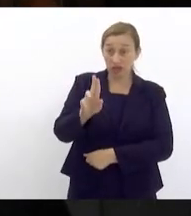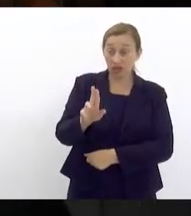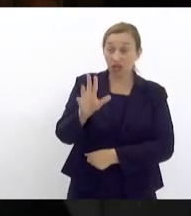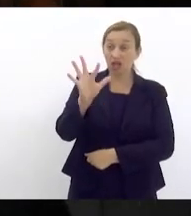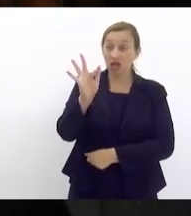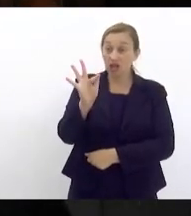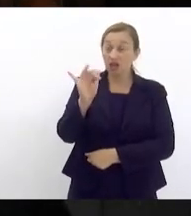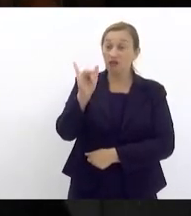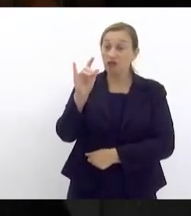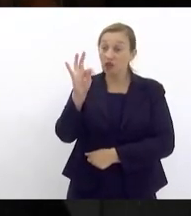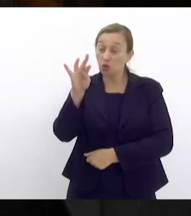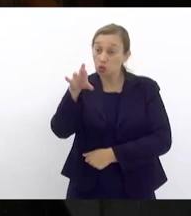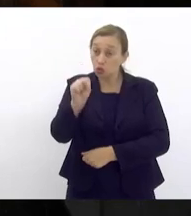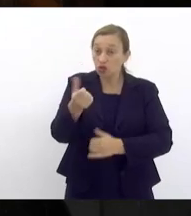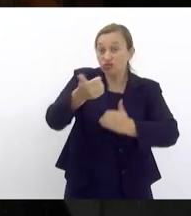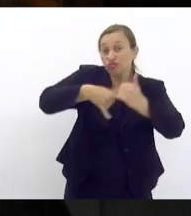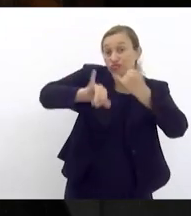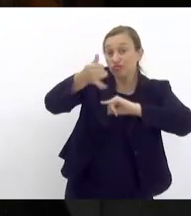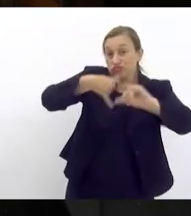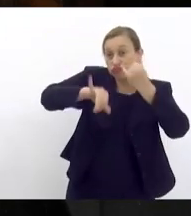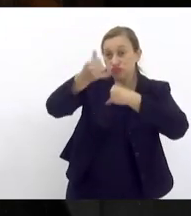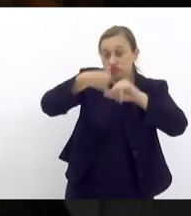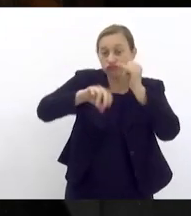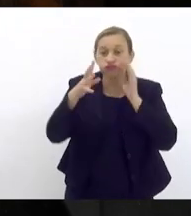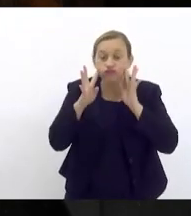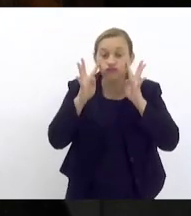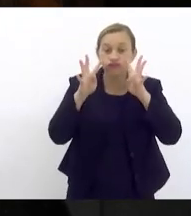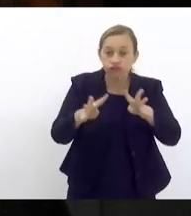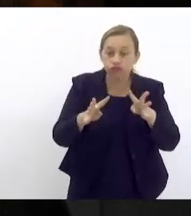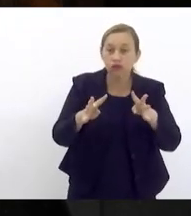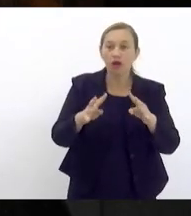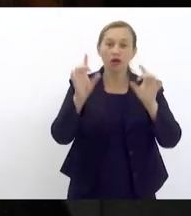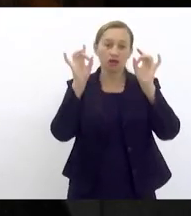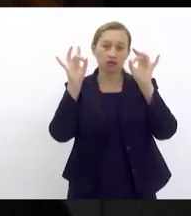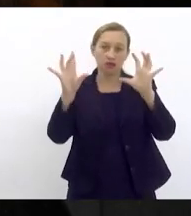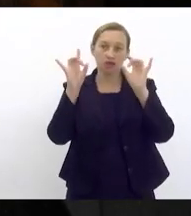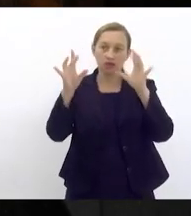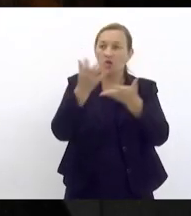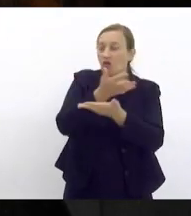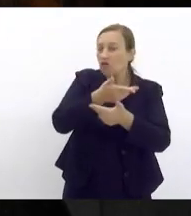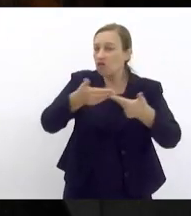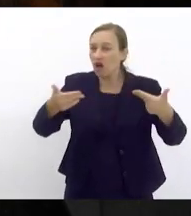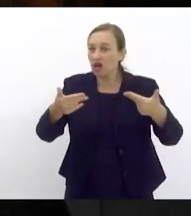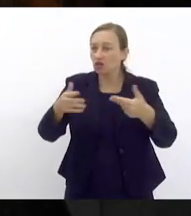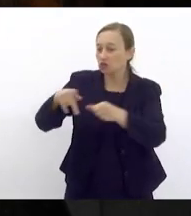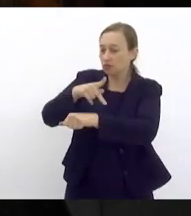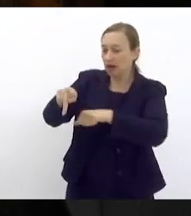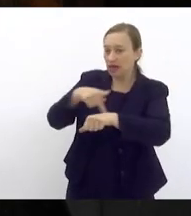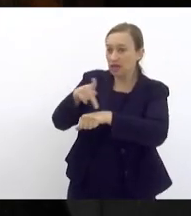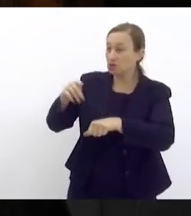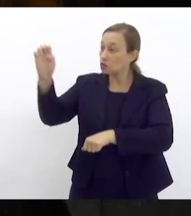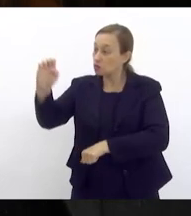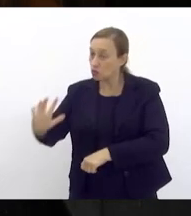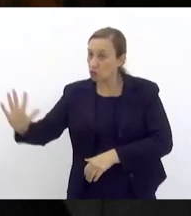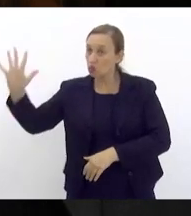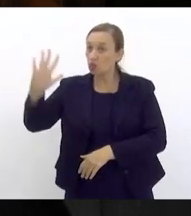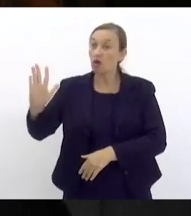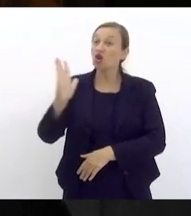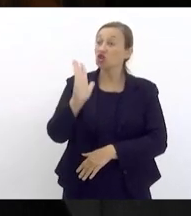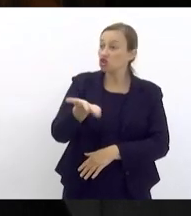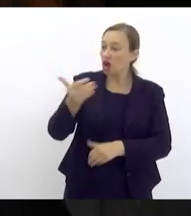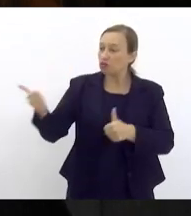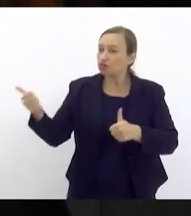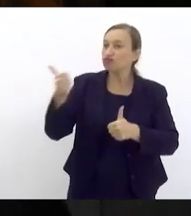químicos e merece uma atenção especial vários países da Comunidade Europeia já